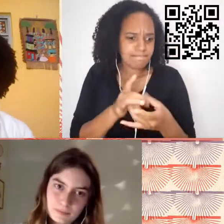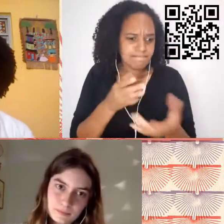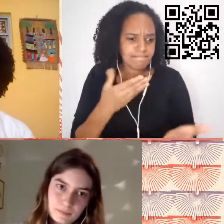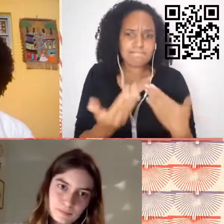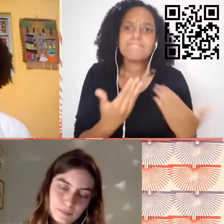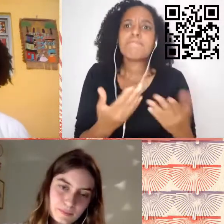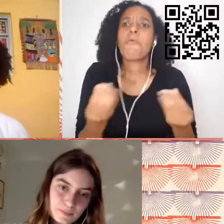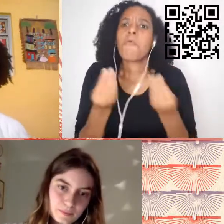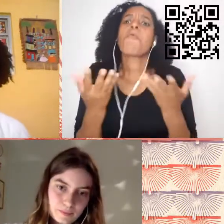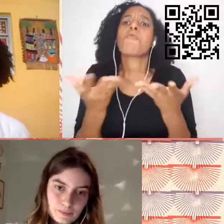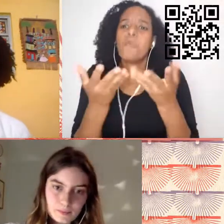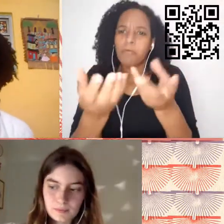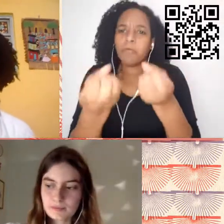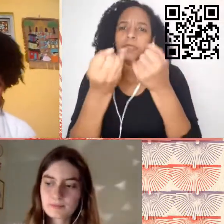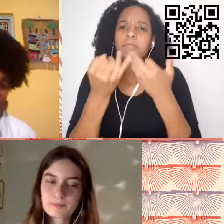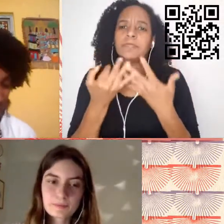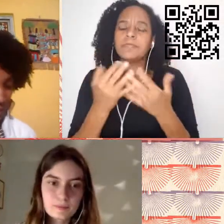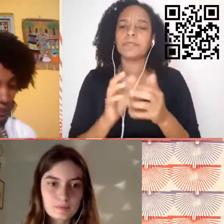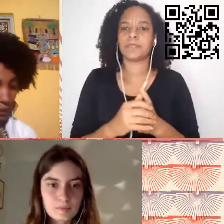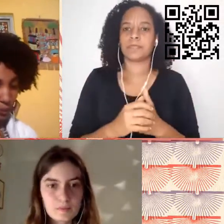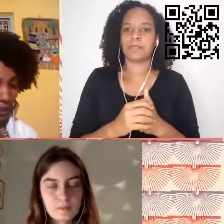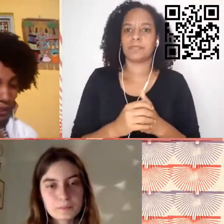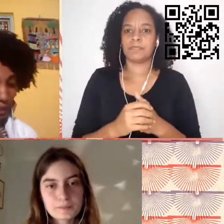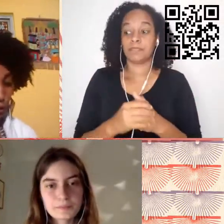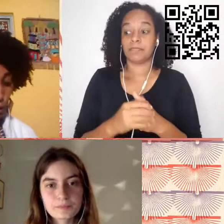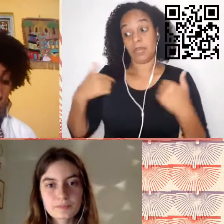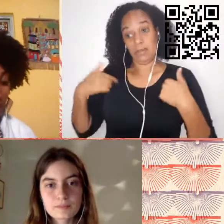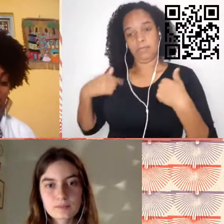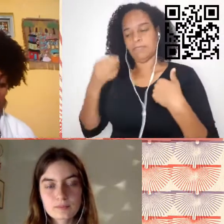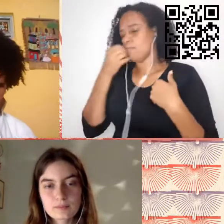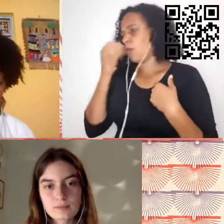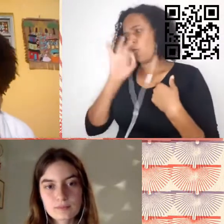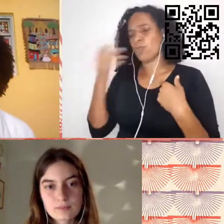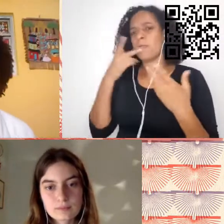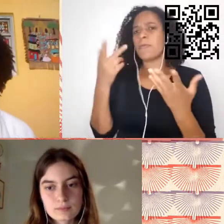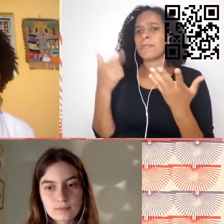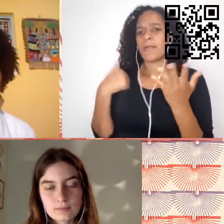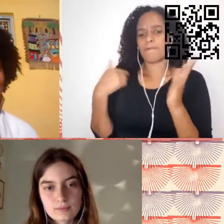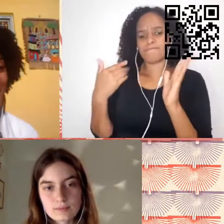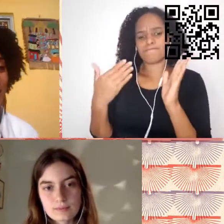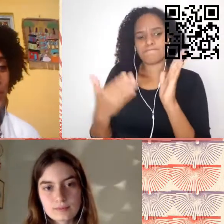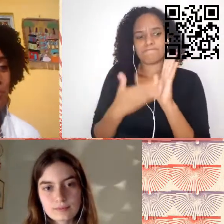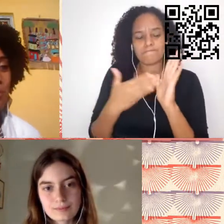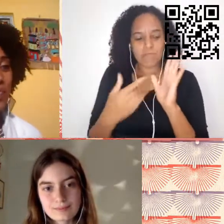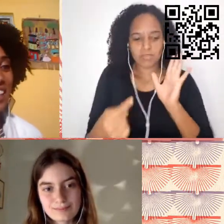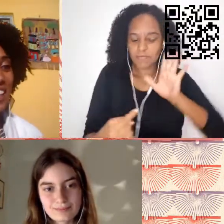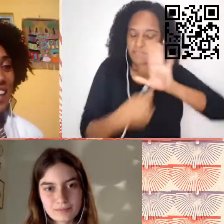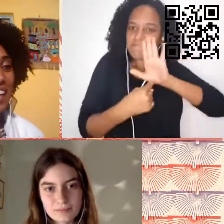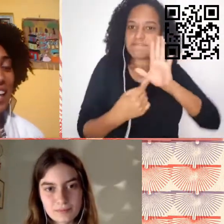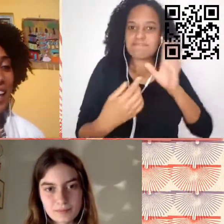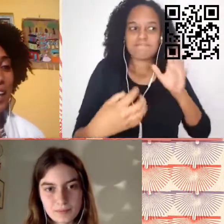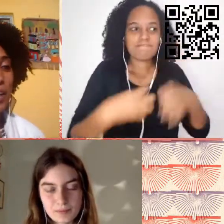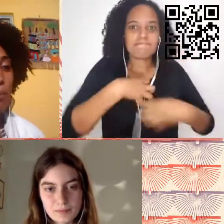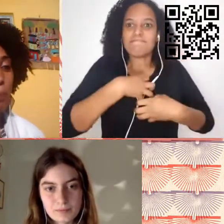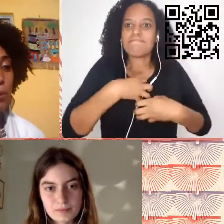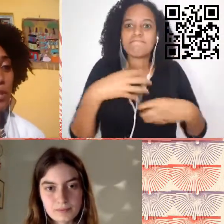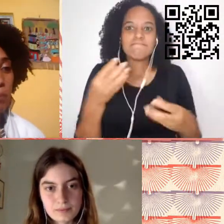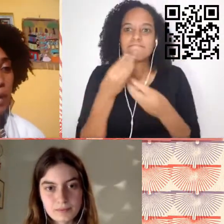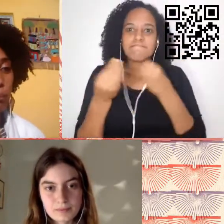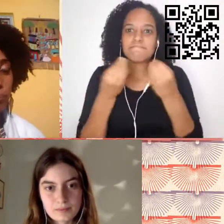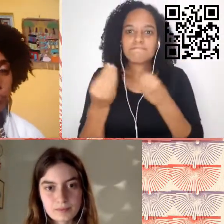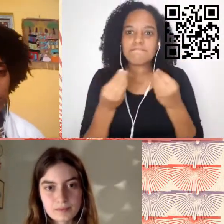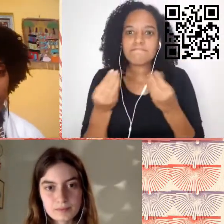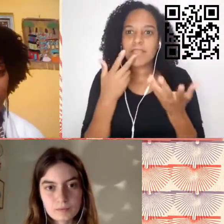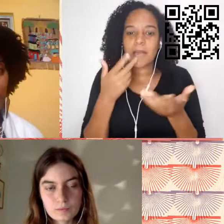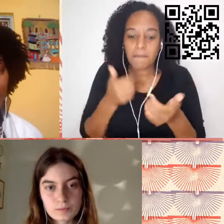Ótimo. Para eu falar da literatura, de como a literatura me toca, né, de como eu me